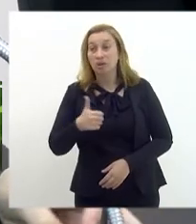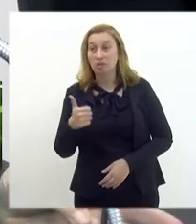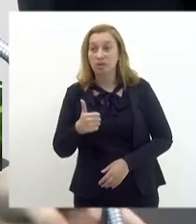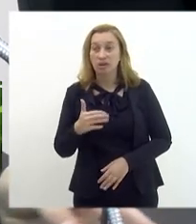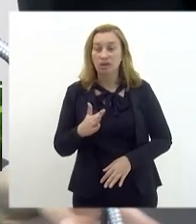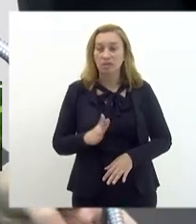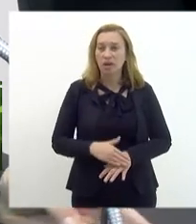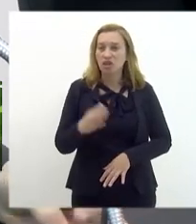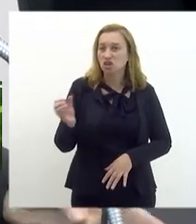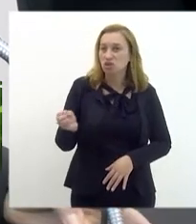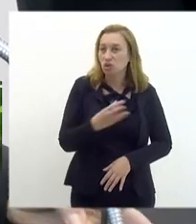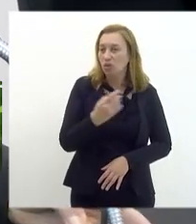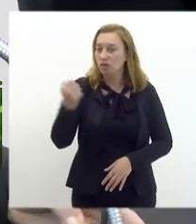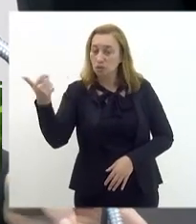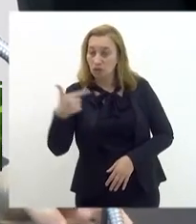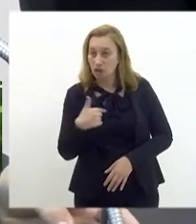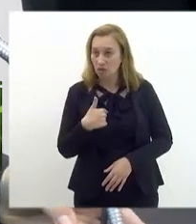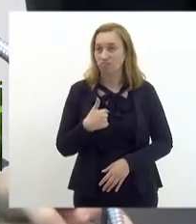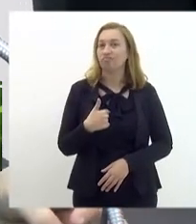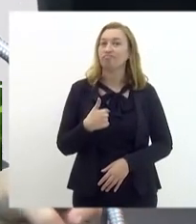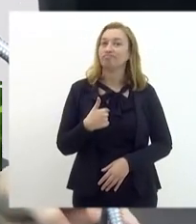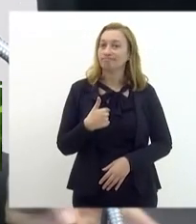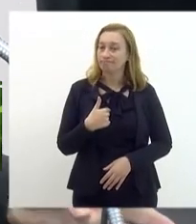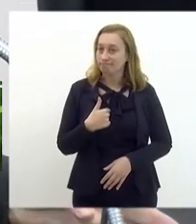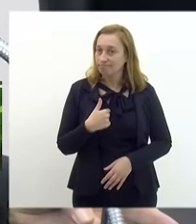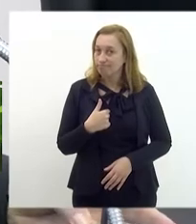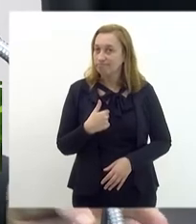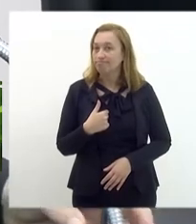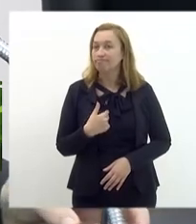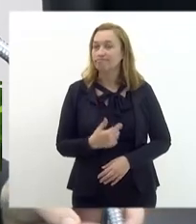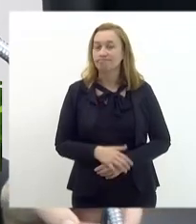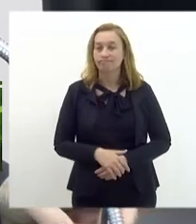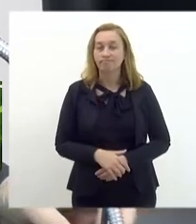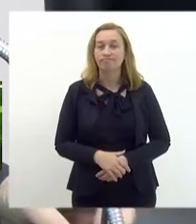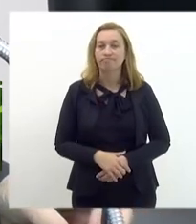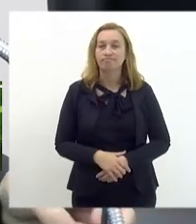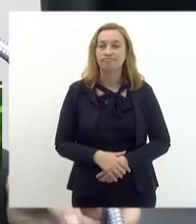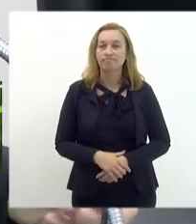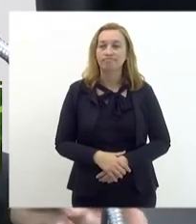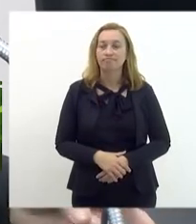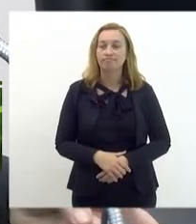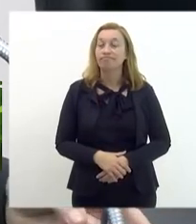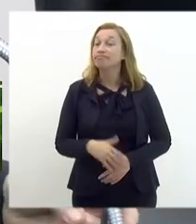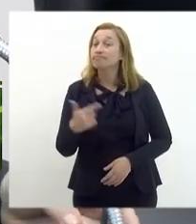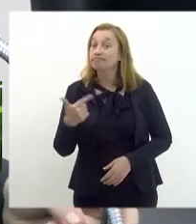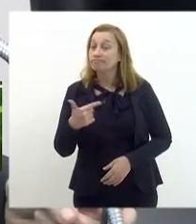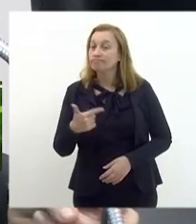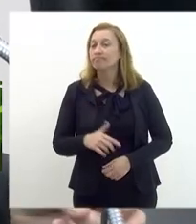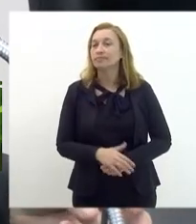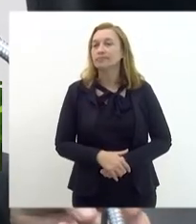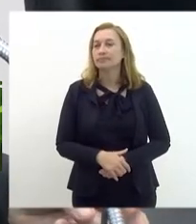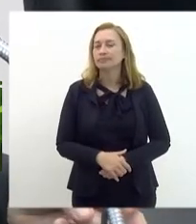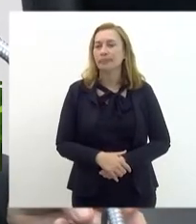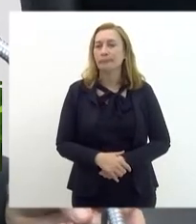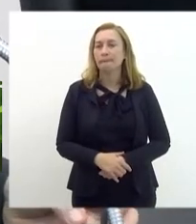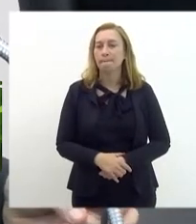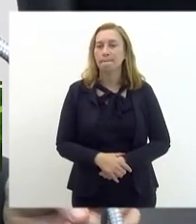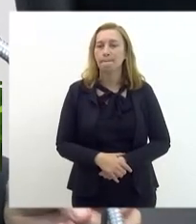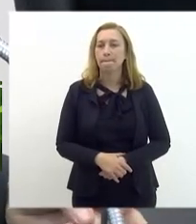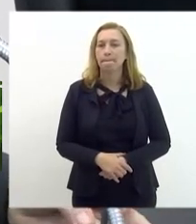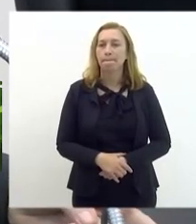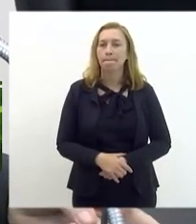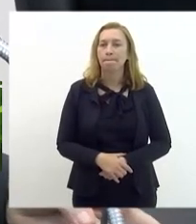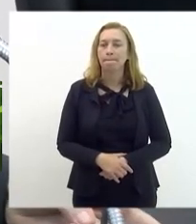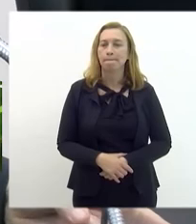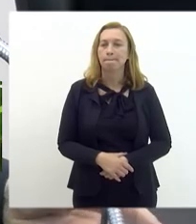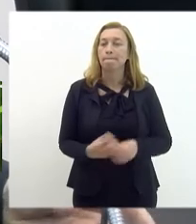mais nova do que eu. A primeira é primazia. Segundo, é